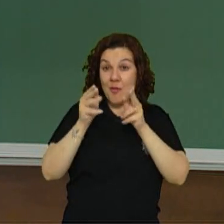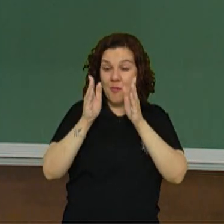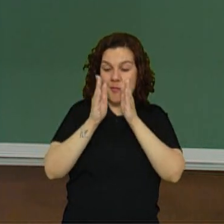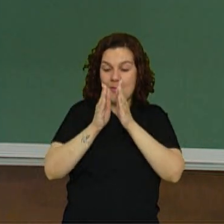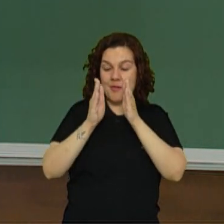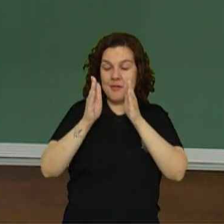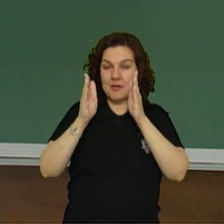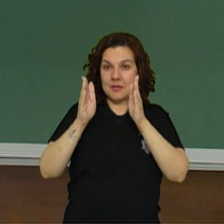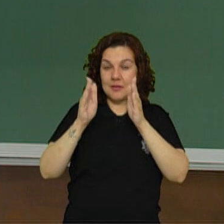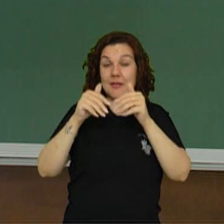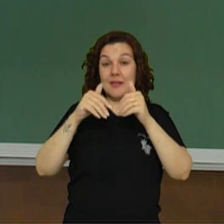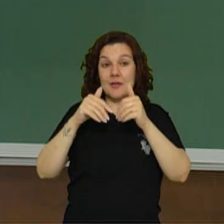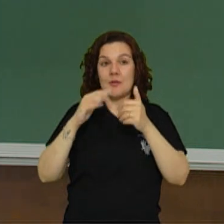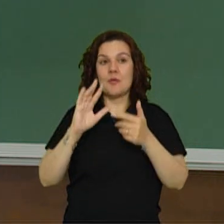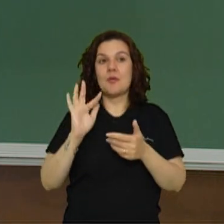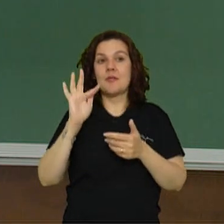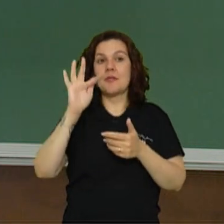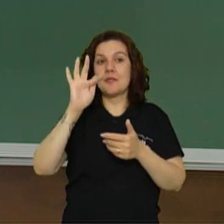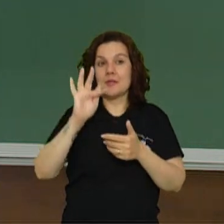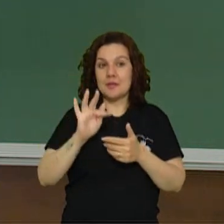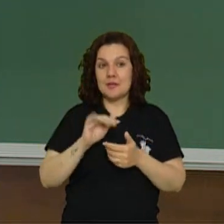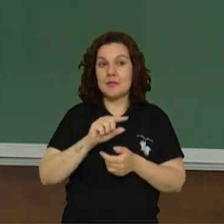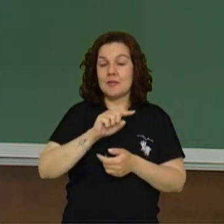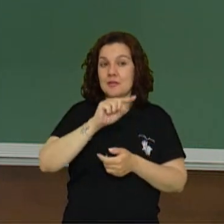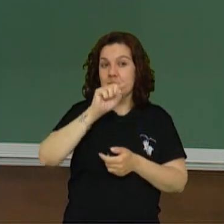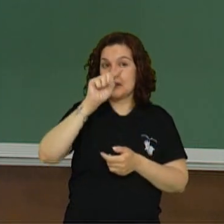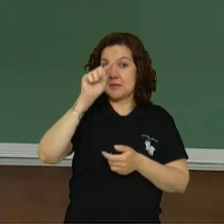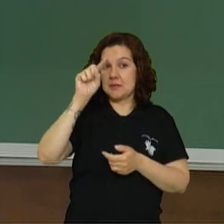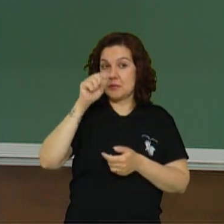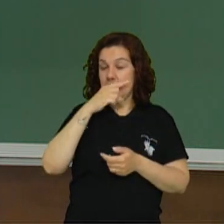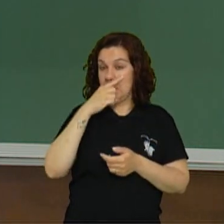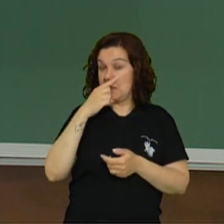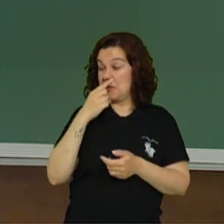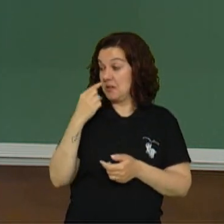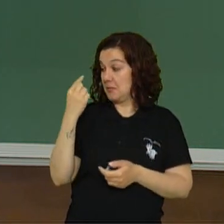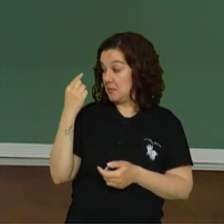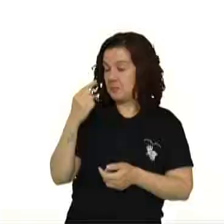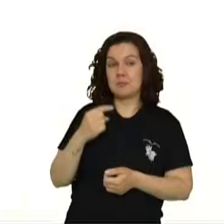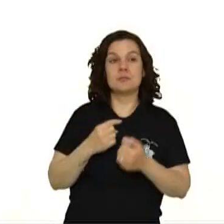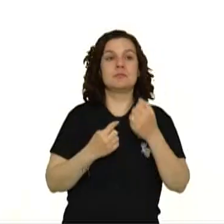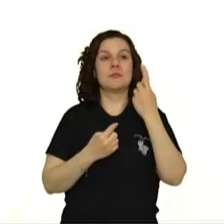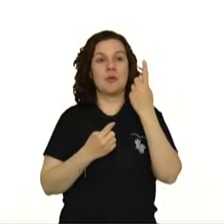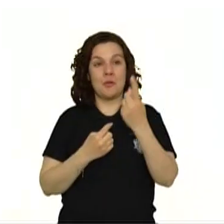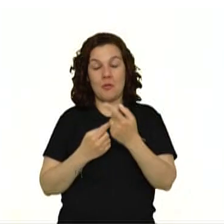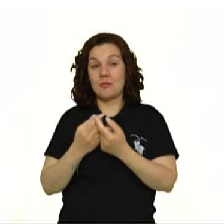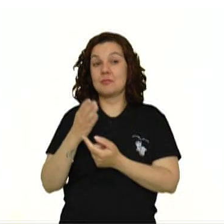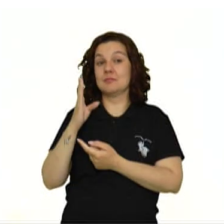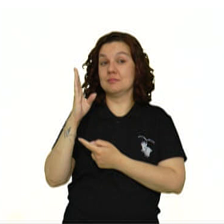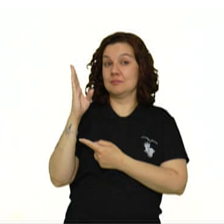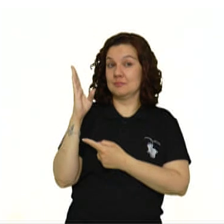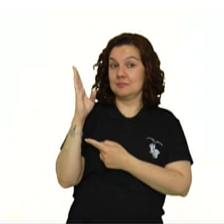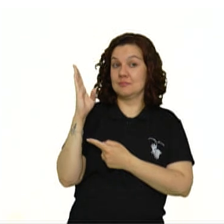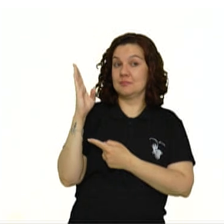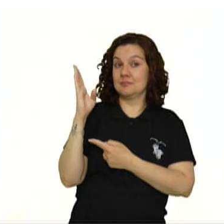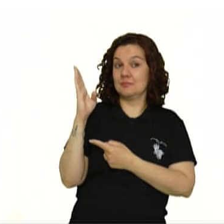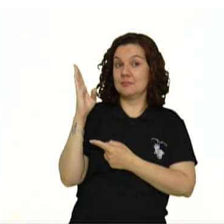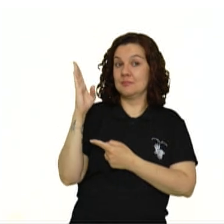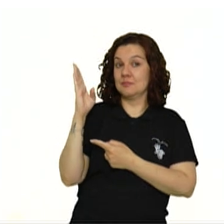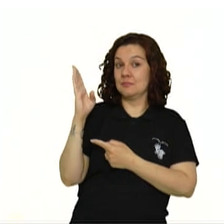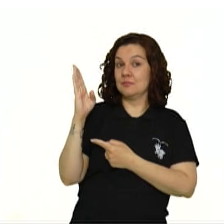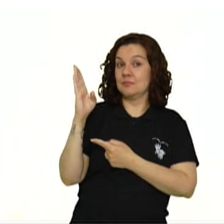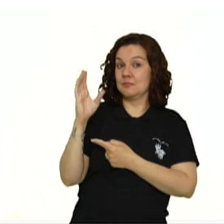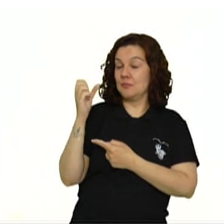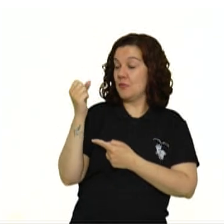proporção. Com isso, ele vai crescendo, crescendo, crescendo. 4 lados, 5, 6,